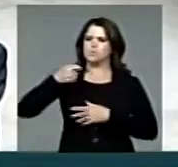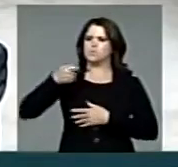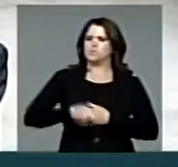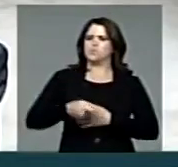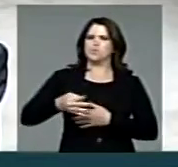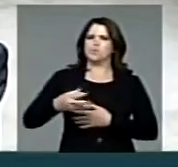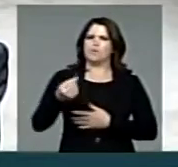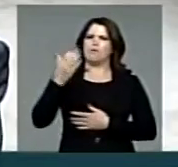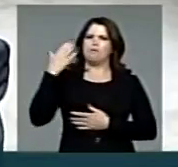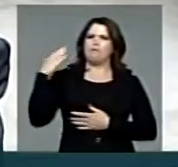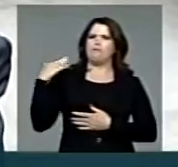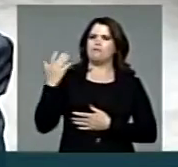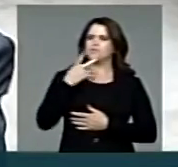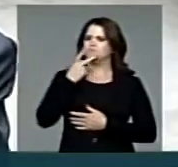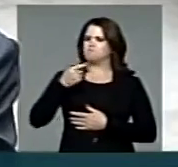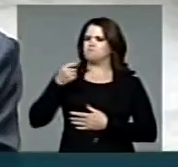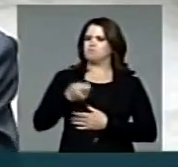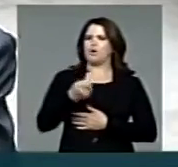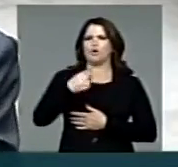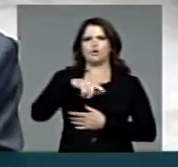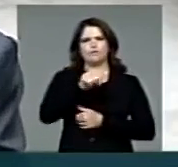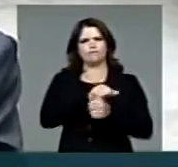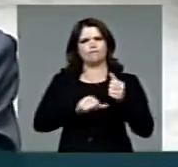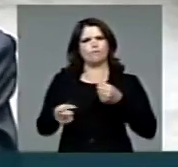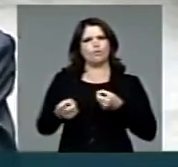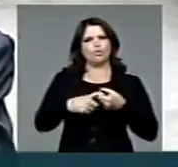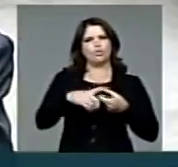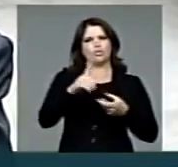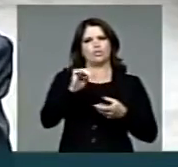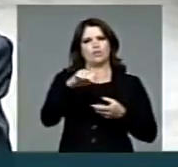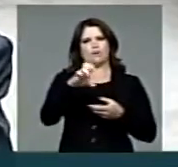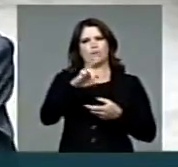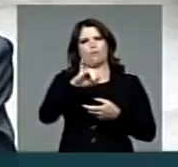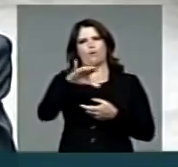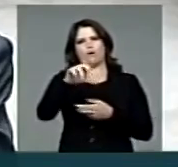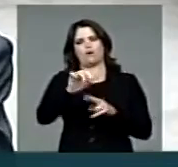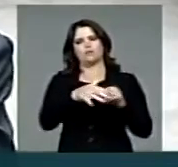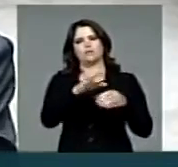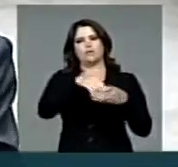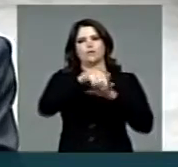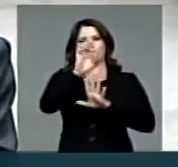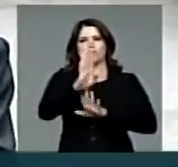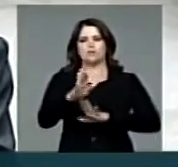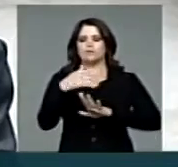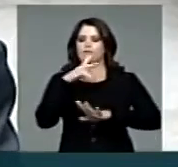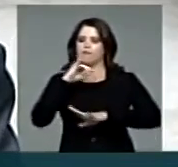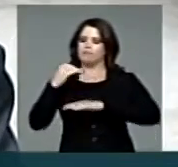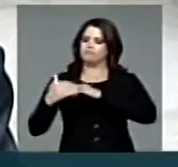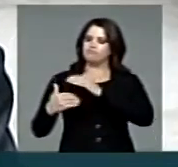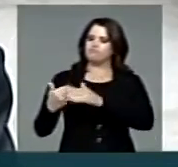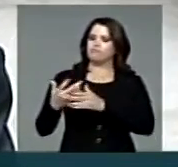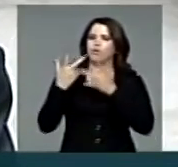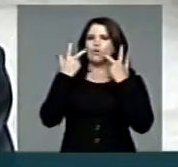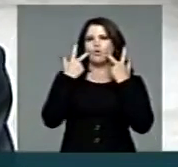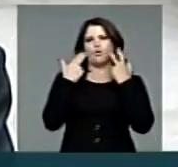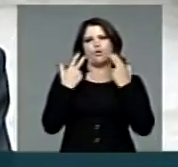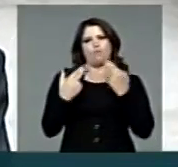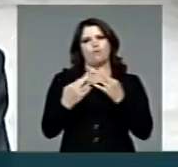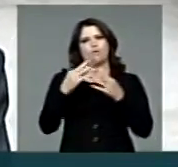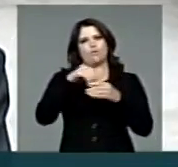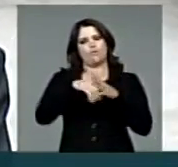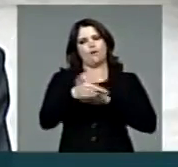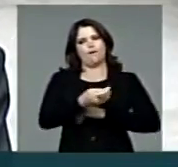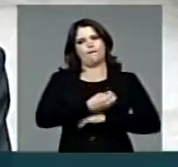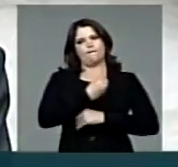se instalará no país, situando o Brasil dentro daquele roteiro de normalidade da sua